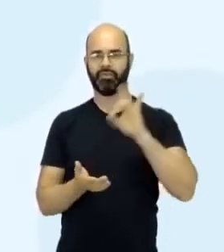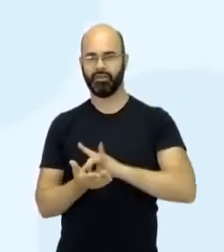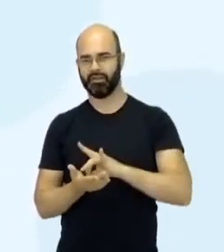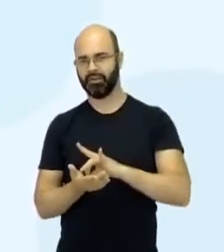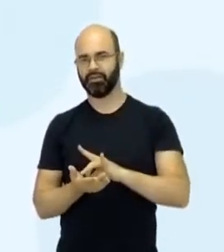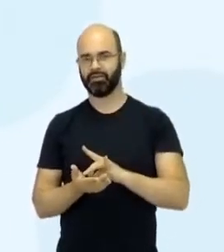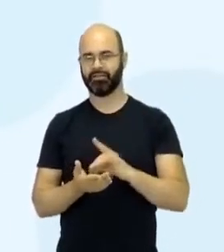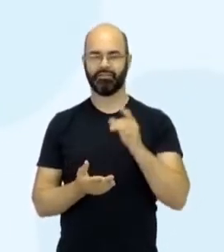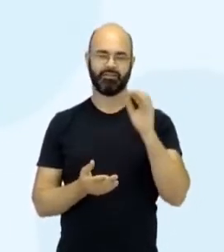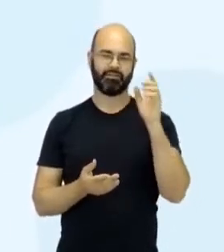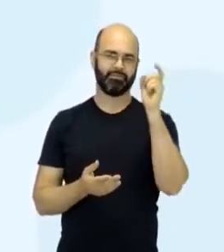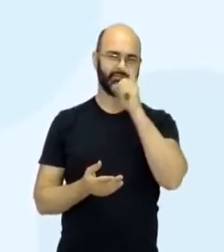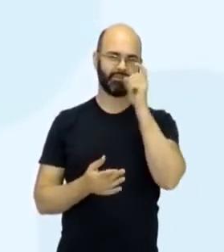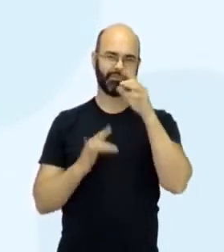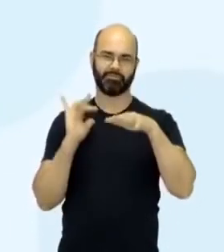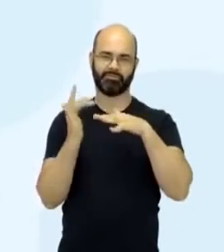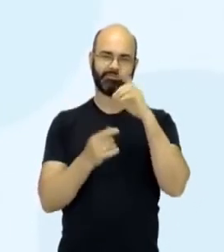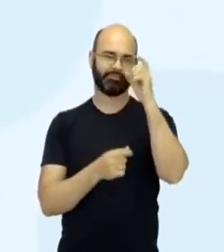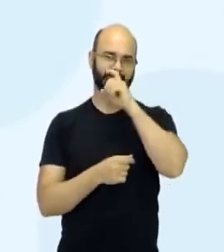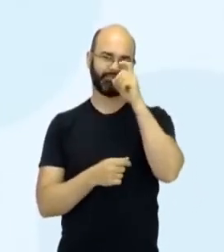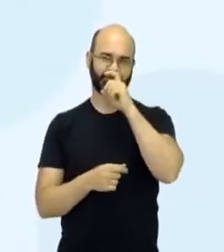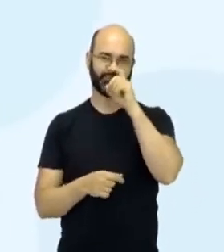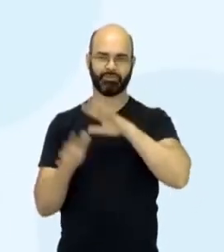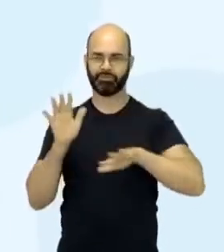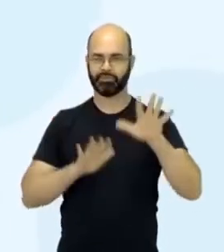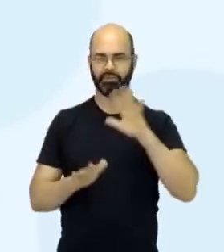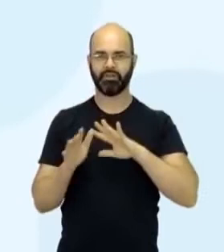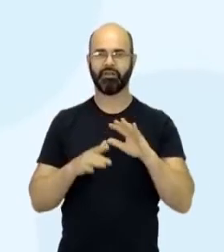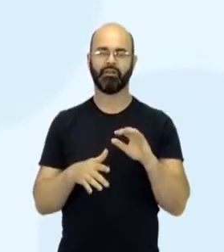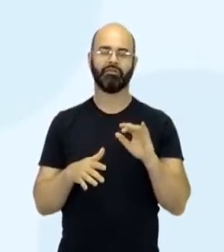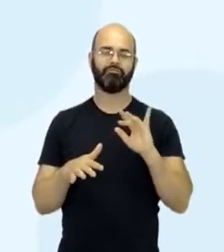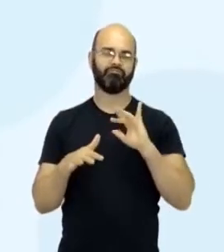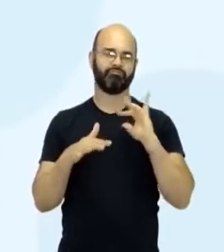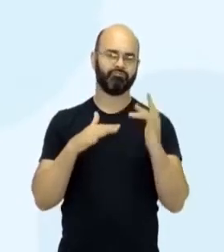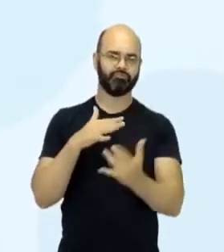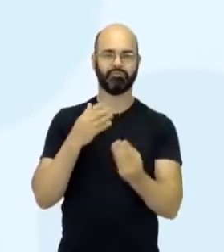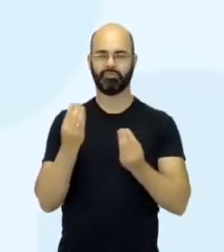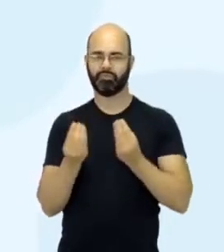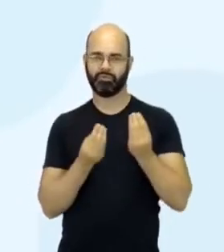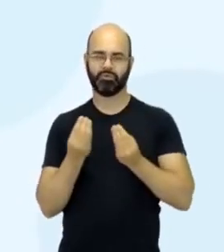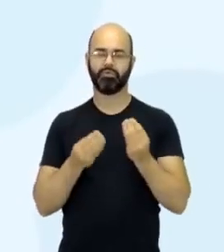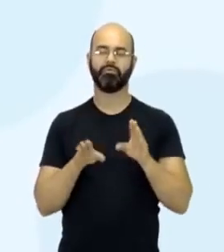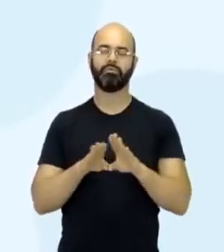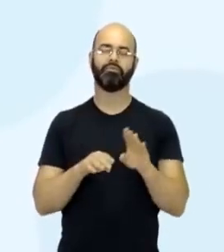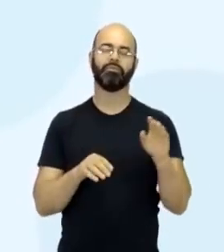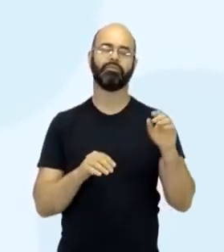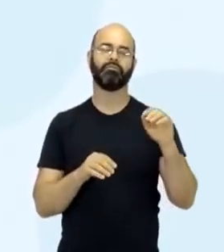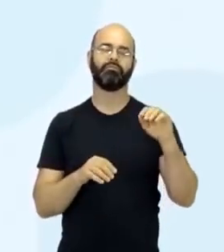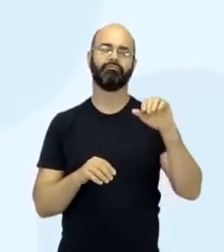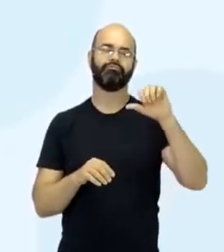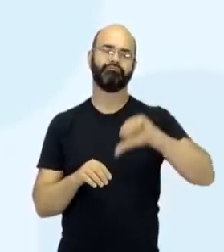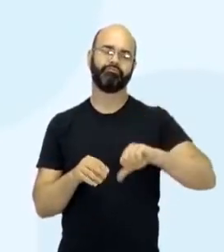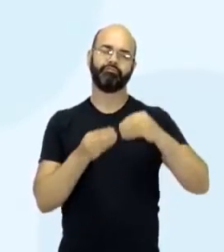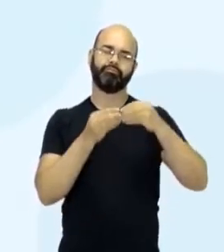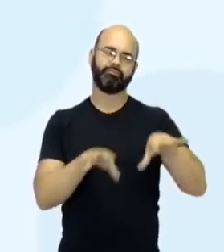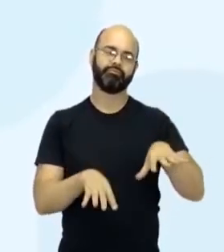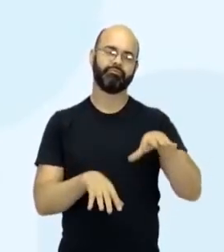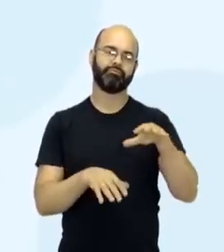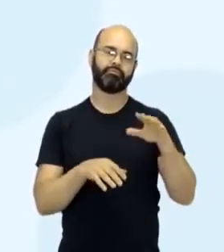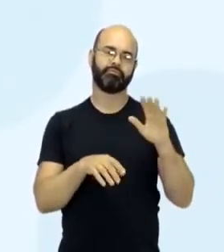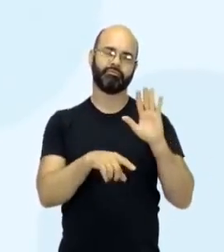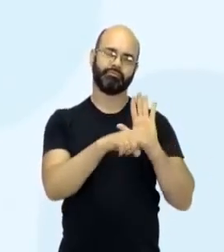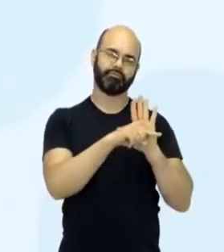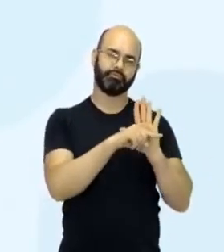nas próprias mentiras das redes sociais. E aqui ele também fala aí dos malefícios, mas ele também apresenta aí